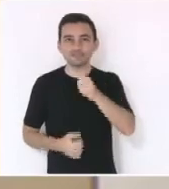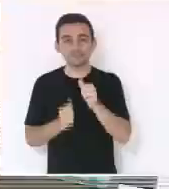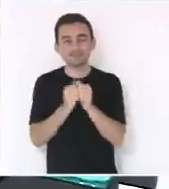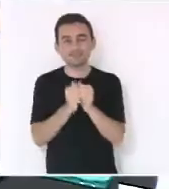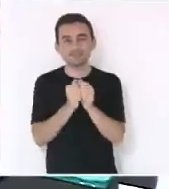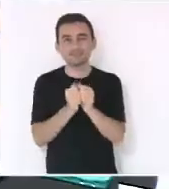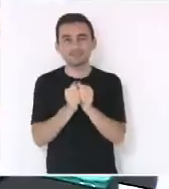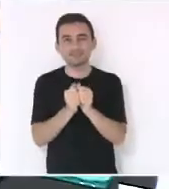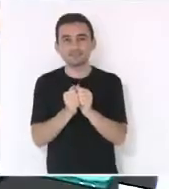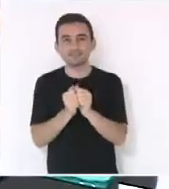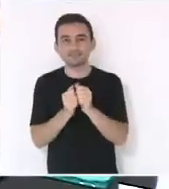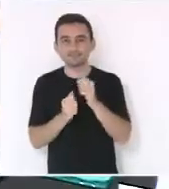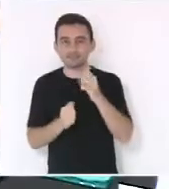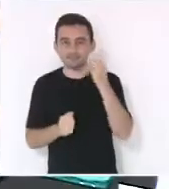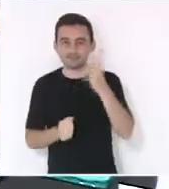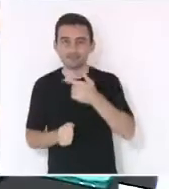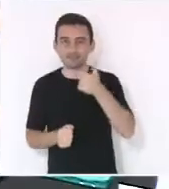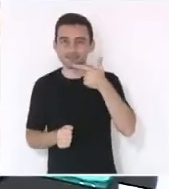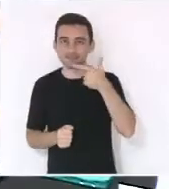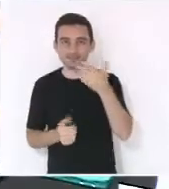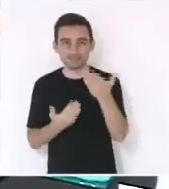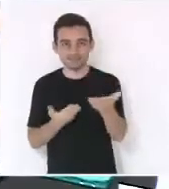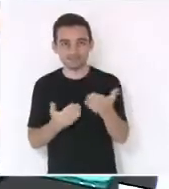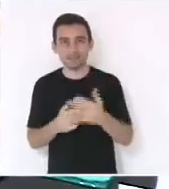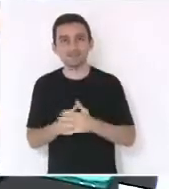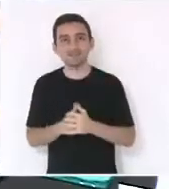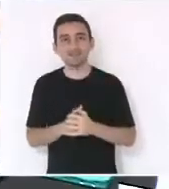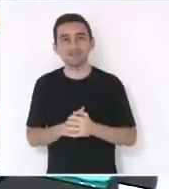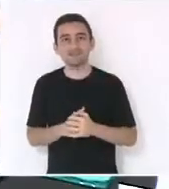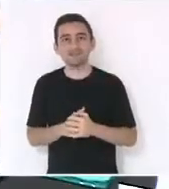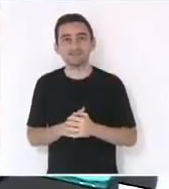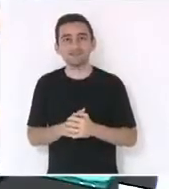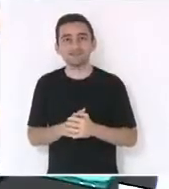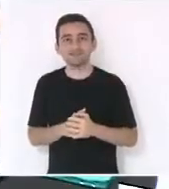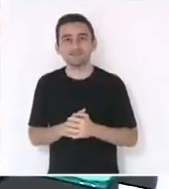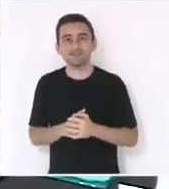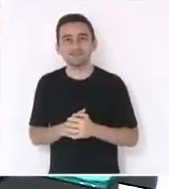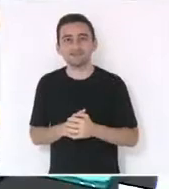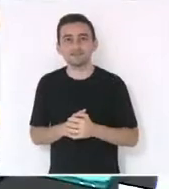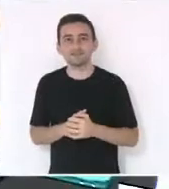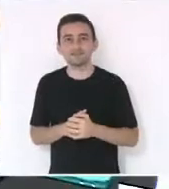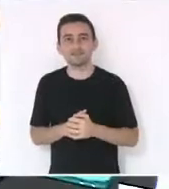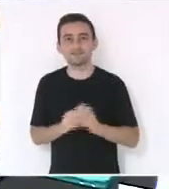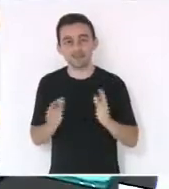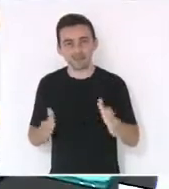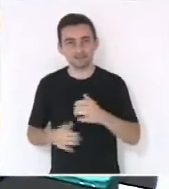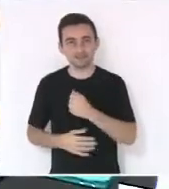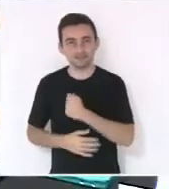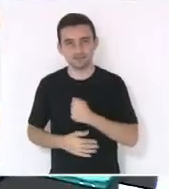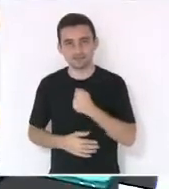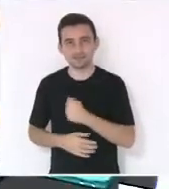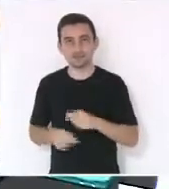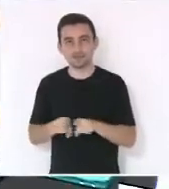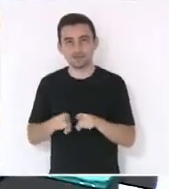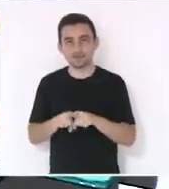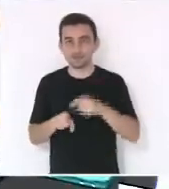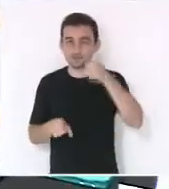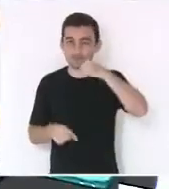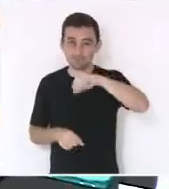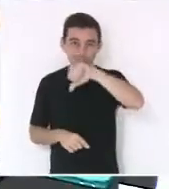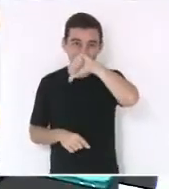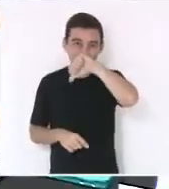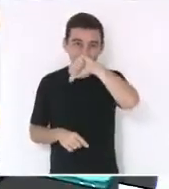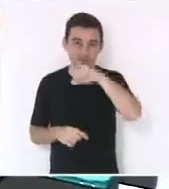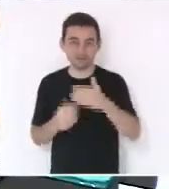a deputada Ângela Albino. Já estávamos com saudade, deputada Ângela. Para as mães que aqui estão, essa